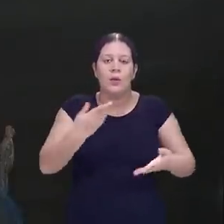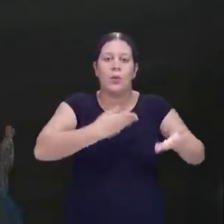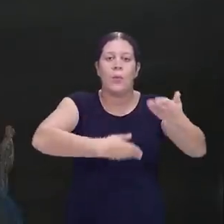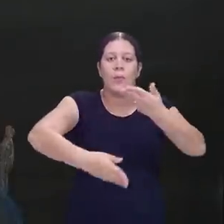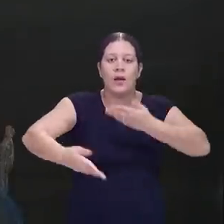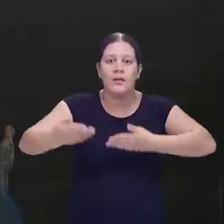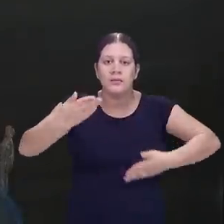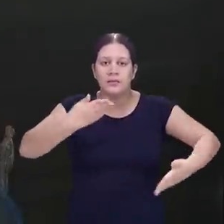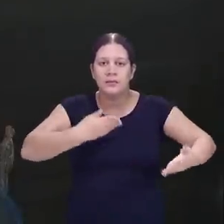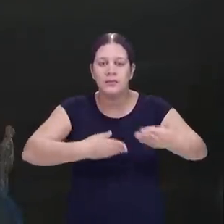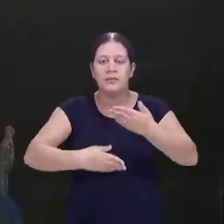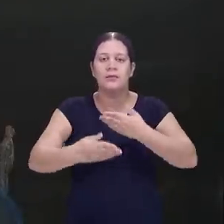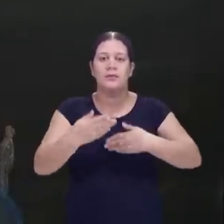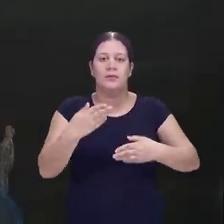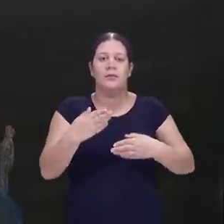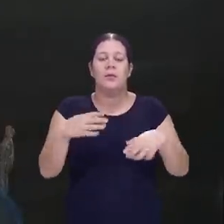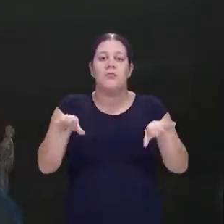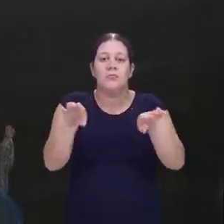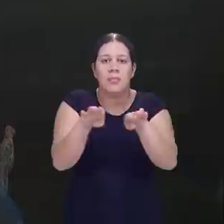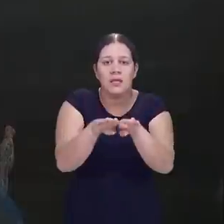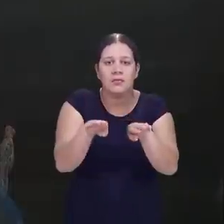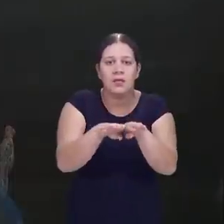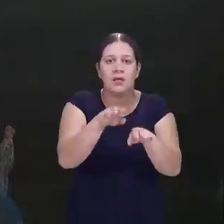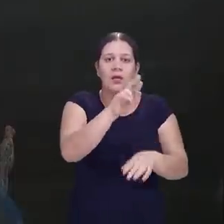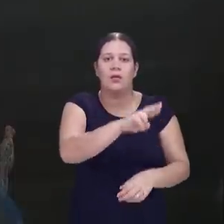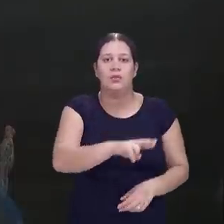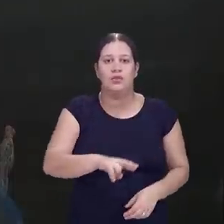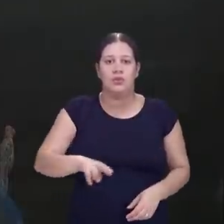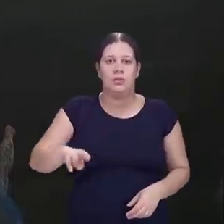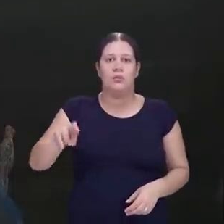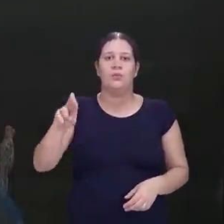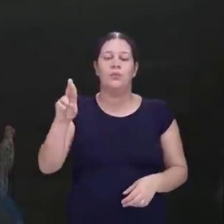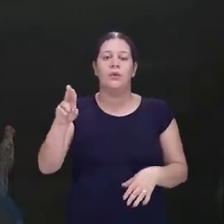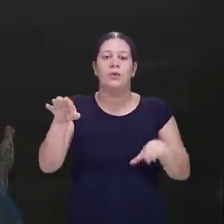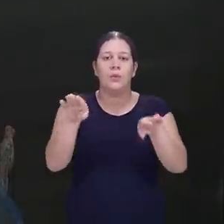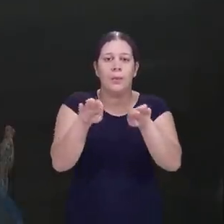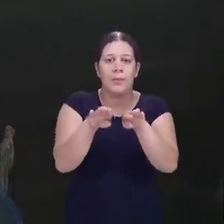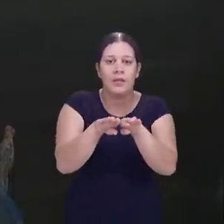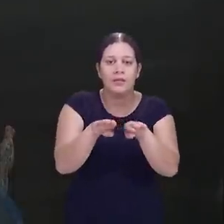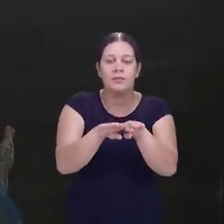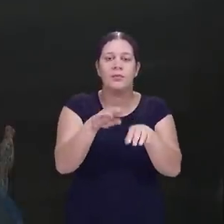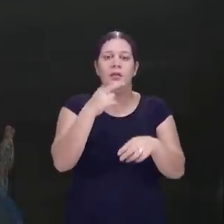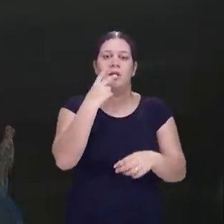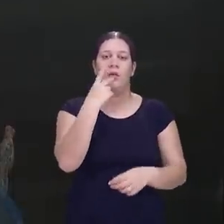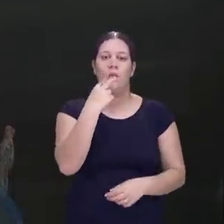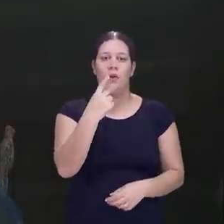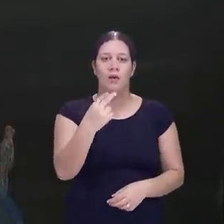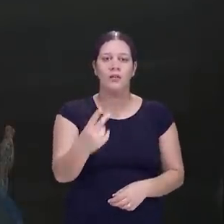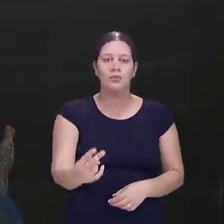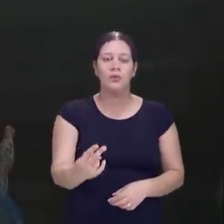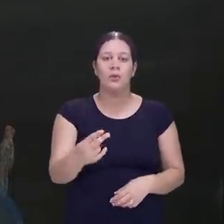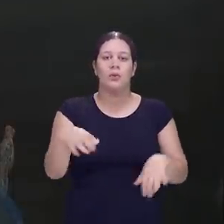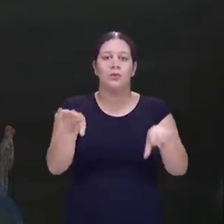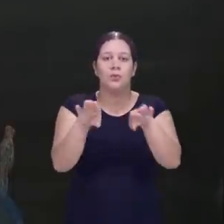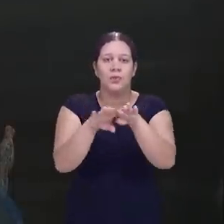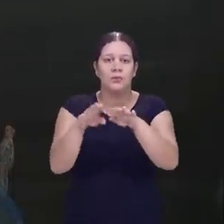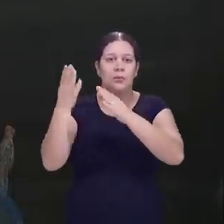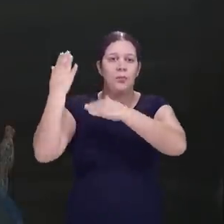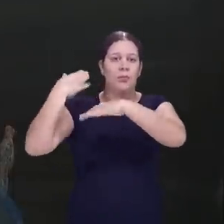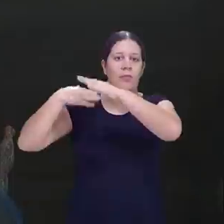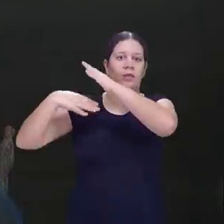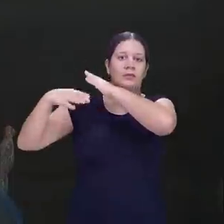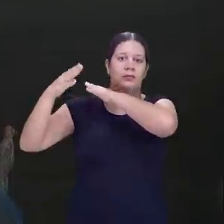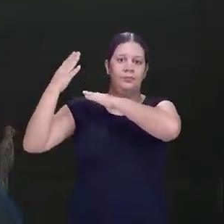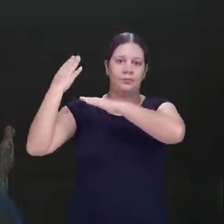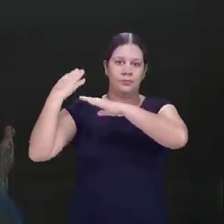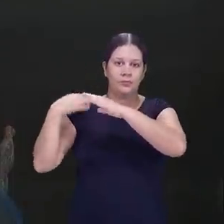Mas eles compartilham de uma mesma raiz religiosa. Eles compartilham de uma mesma linguagem, de um mesmo